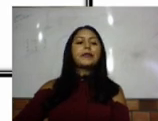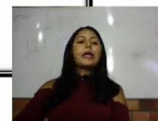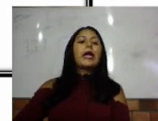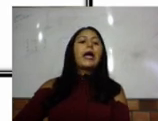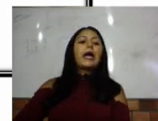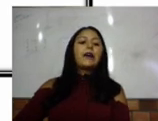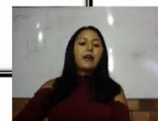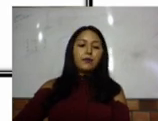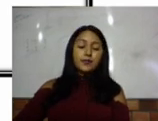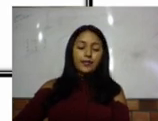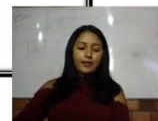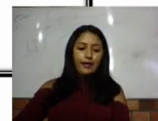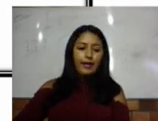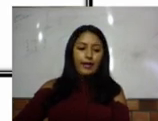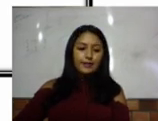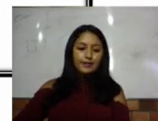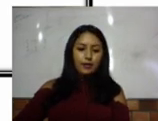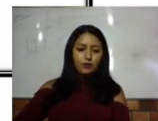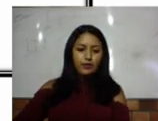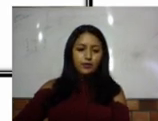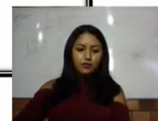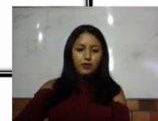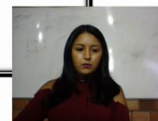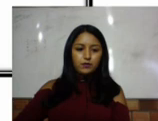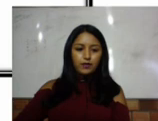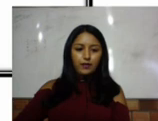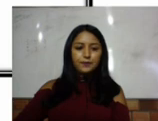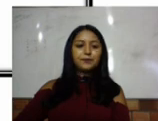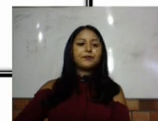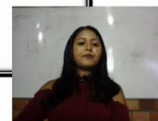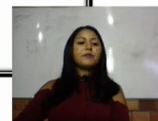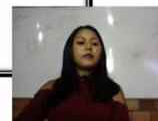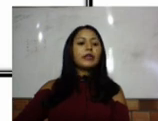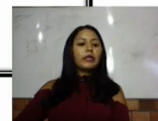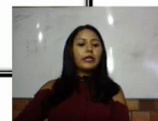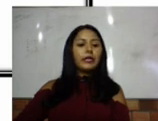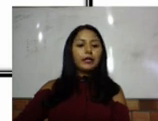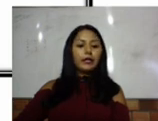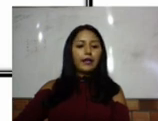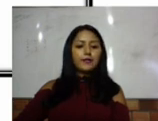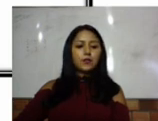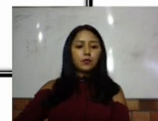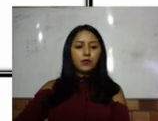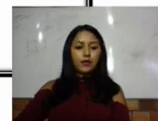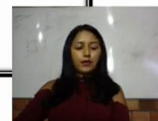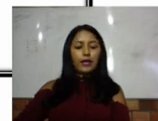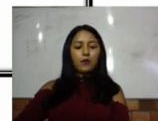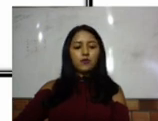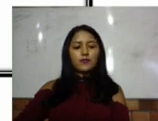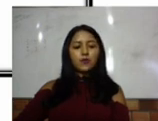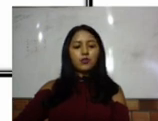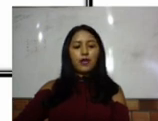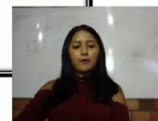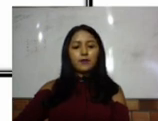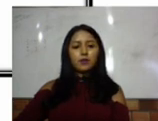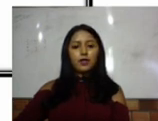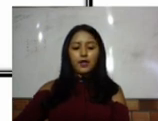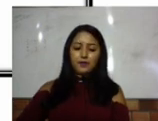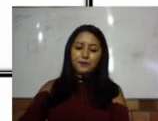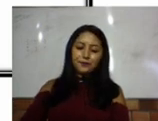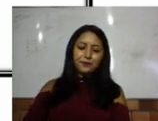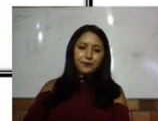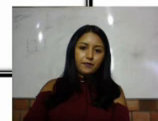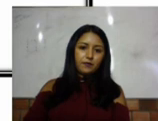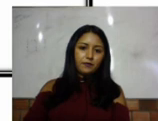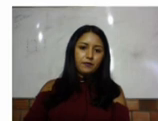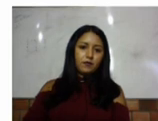roupa o verbo seca é essa que a conjugação do verbo ser iraque studia que a conjugação do verbo